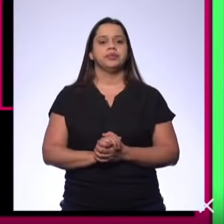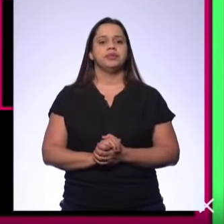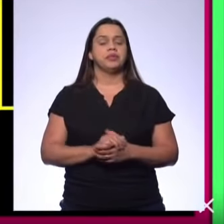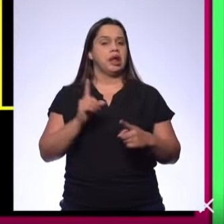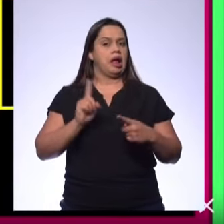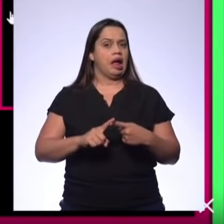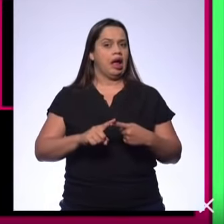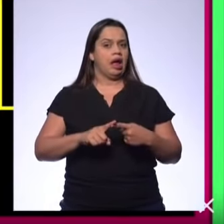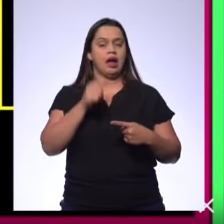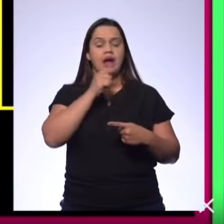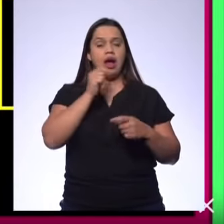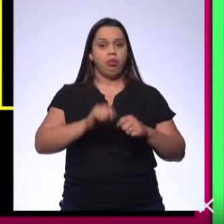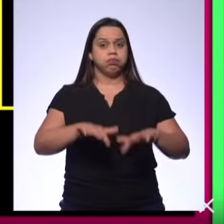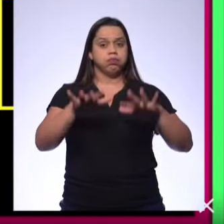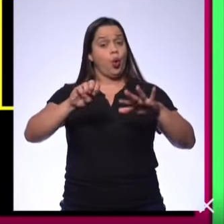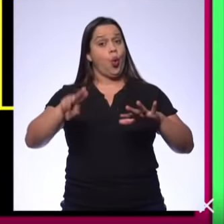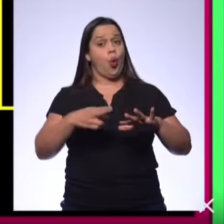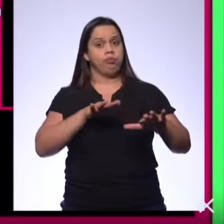Enchente ou terremoto?